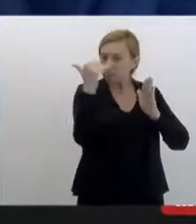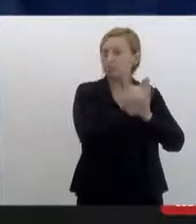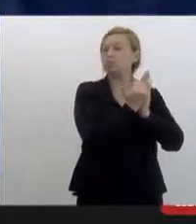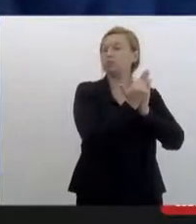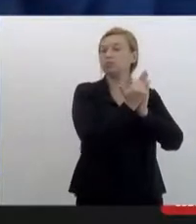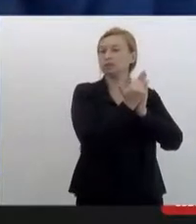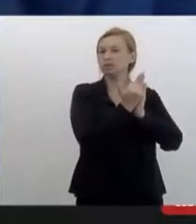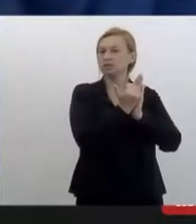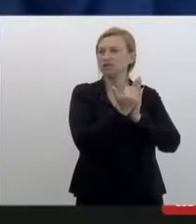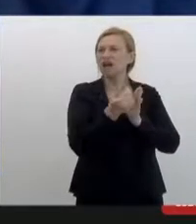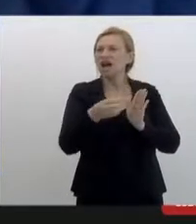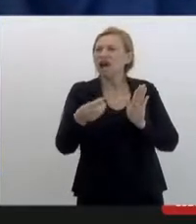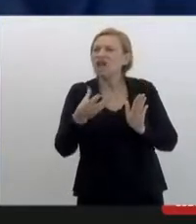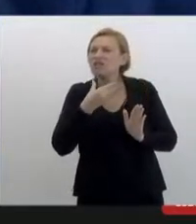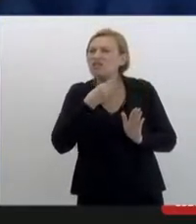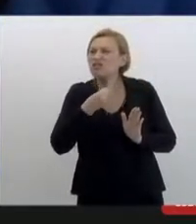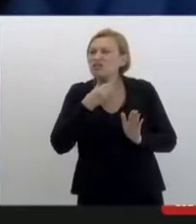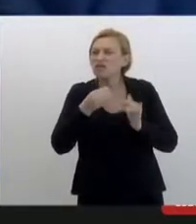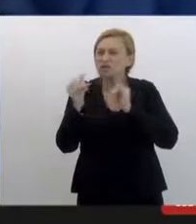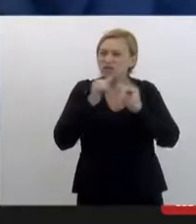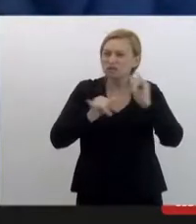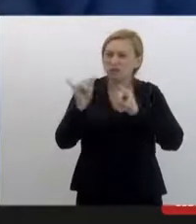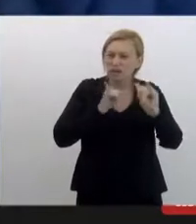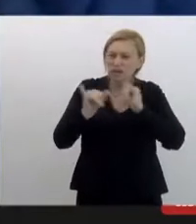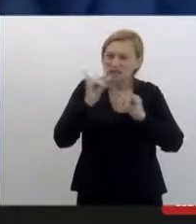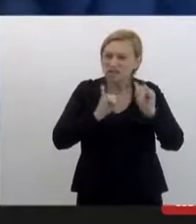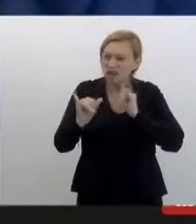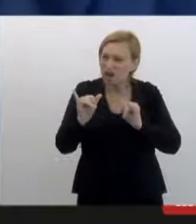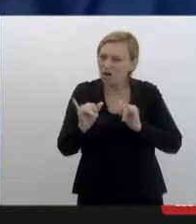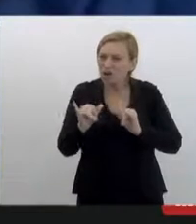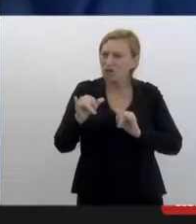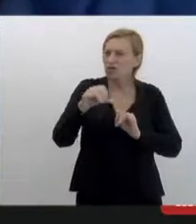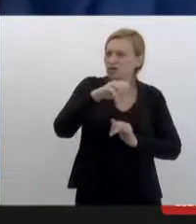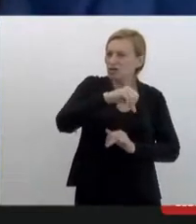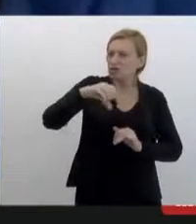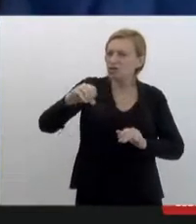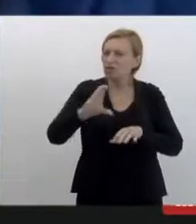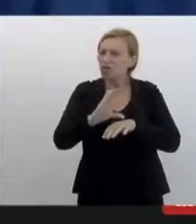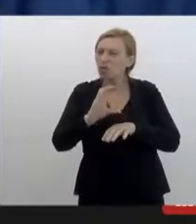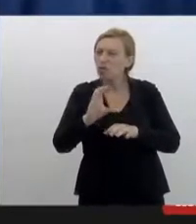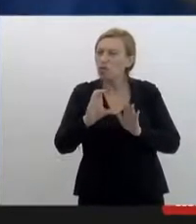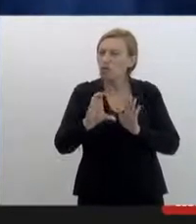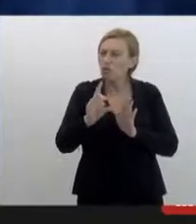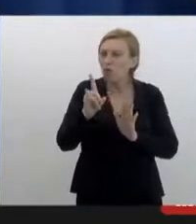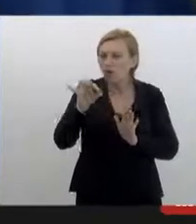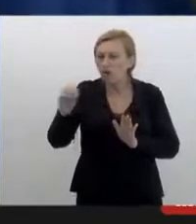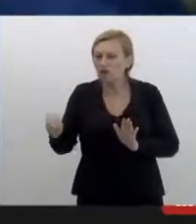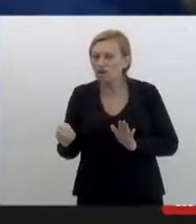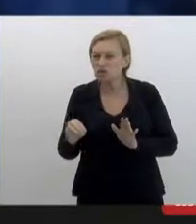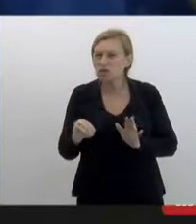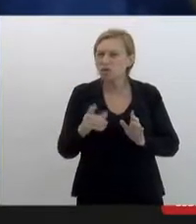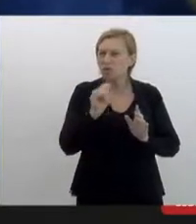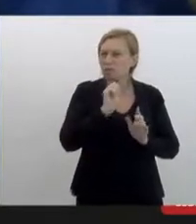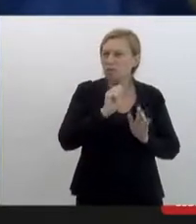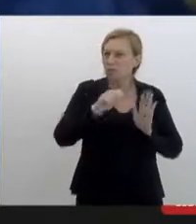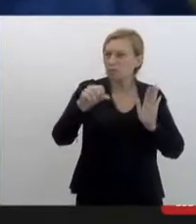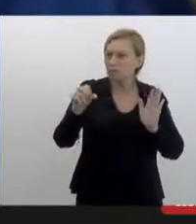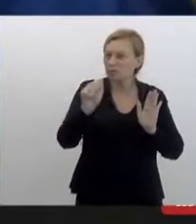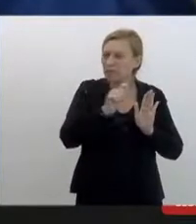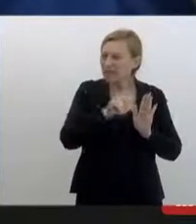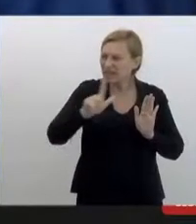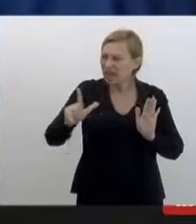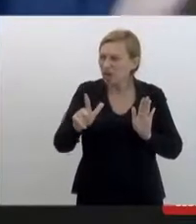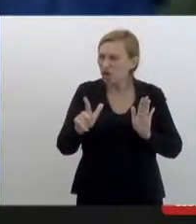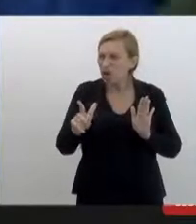Da falsa declaração, artigo 299 do Código Penal, e ninguém se responsabiliza por isso.